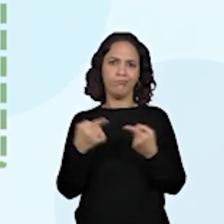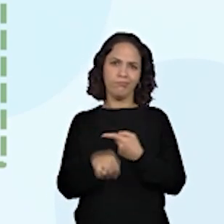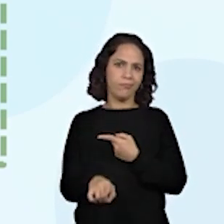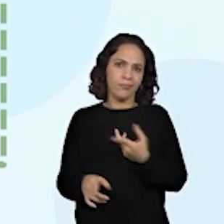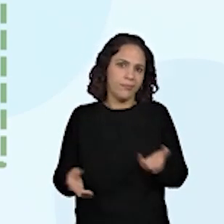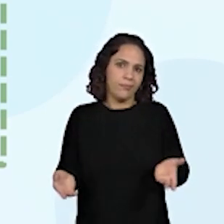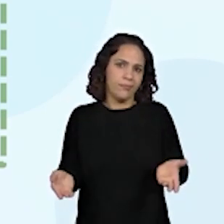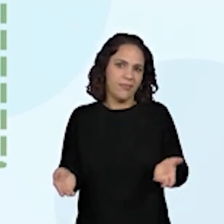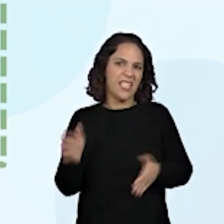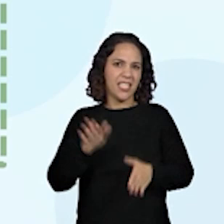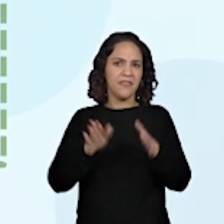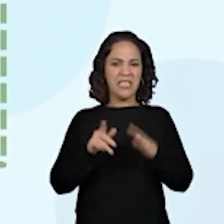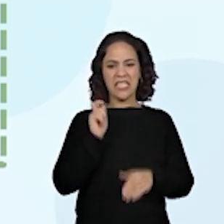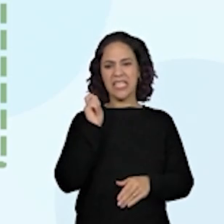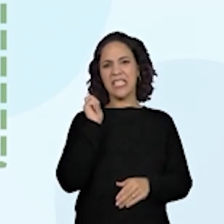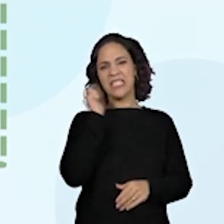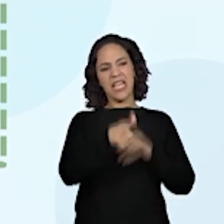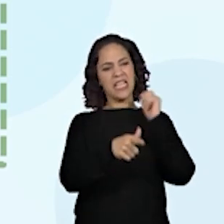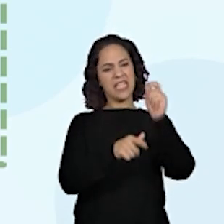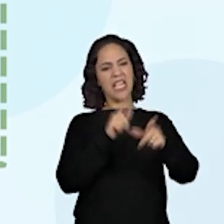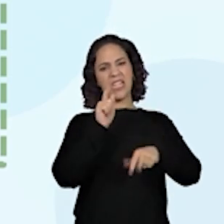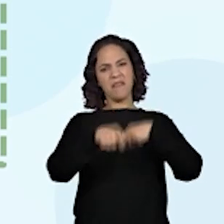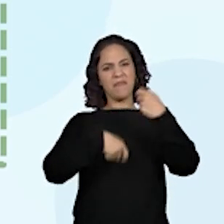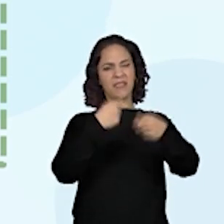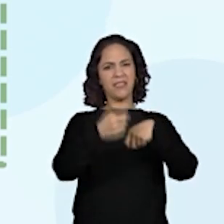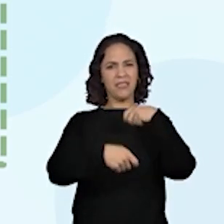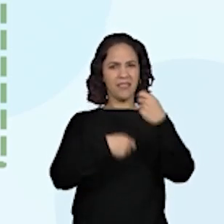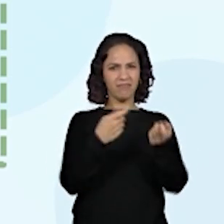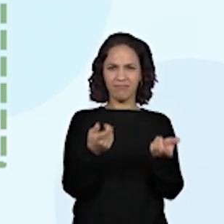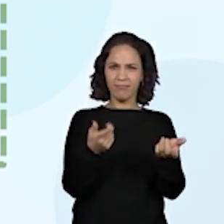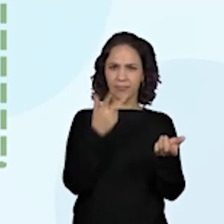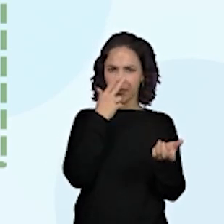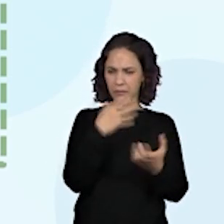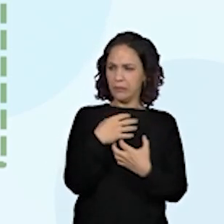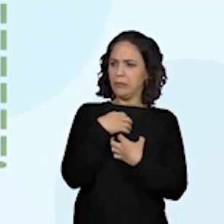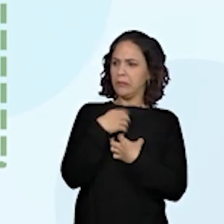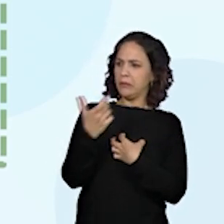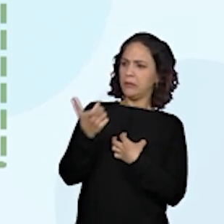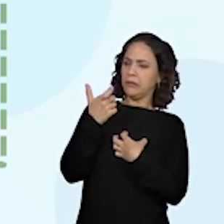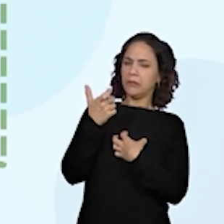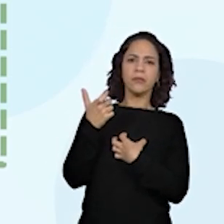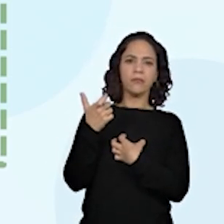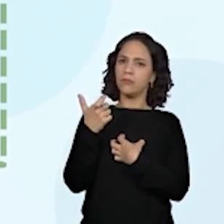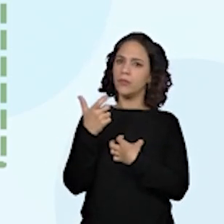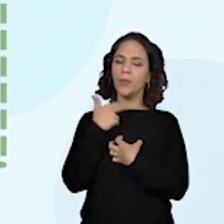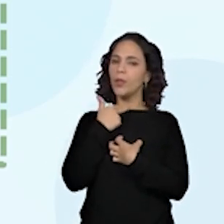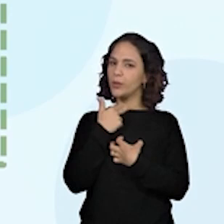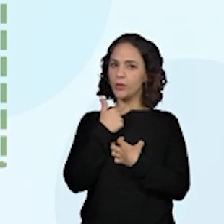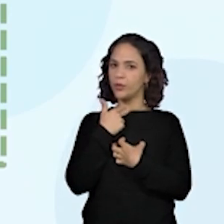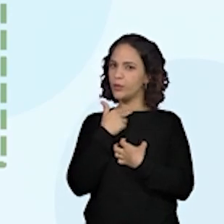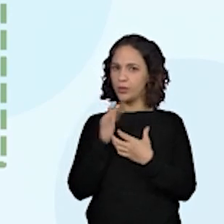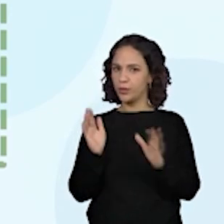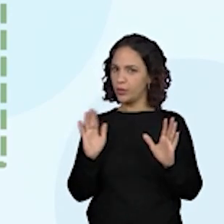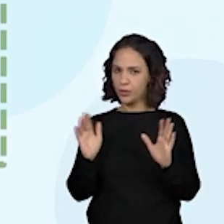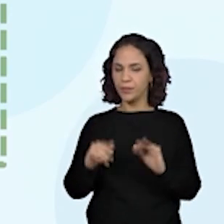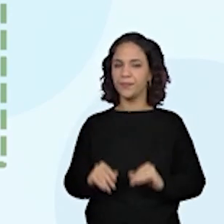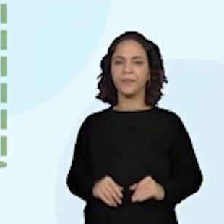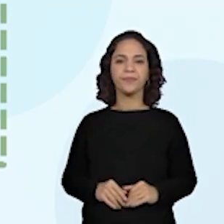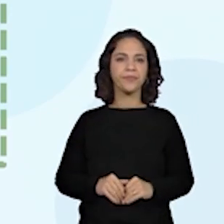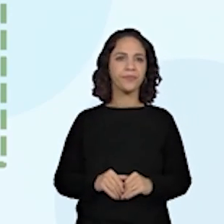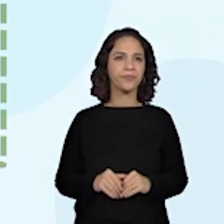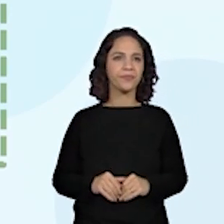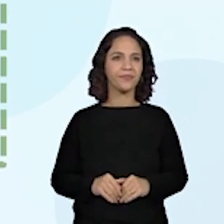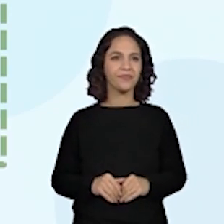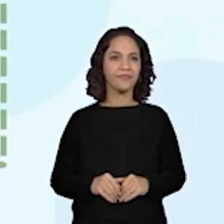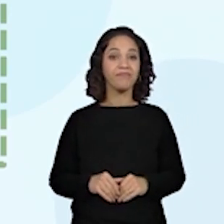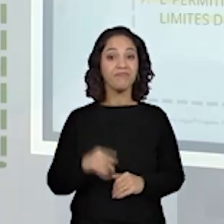com palavras que ofendam qualquer pessoa que esteja participando de brincadeiras nesses espaços.